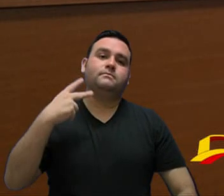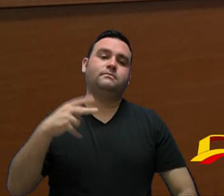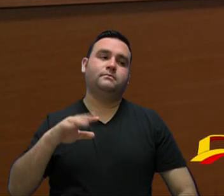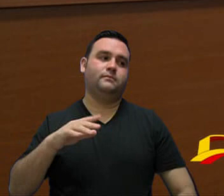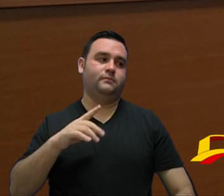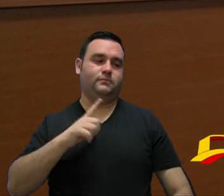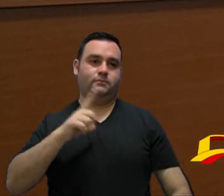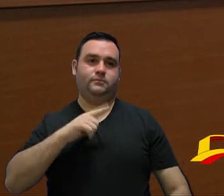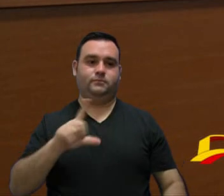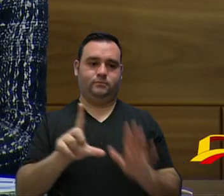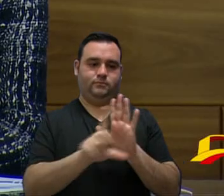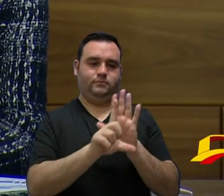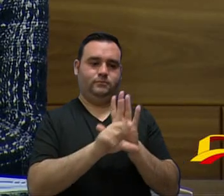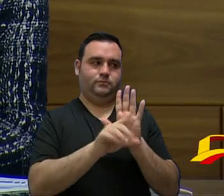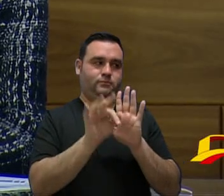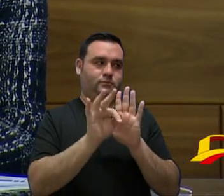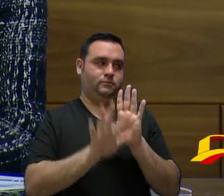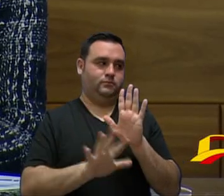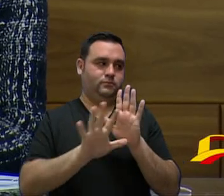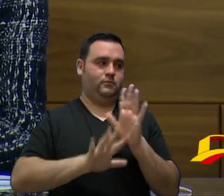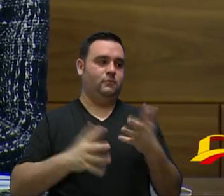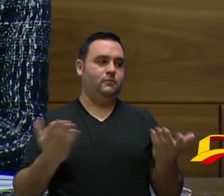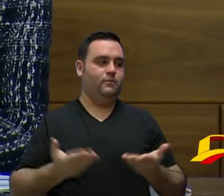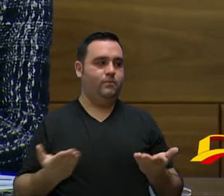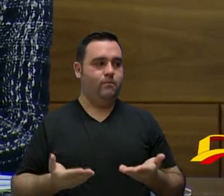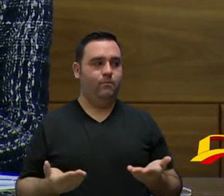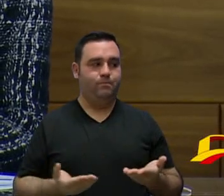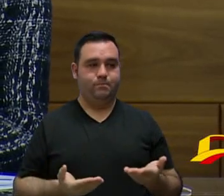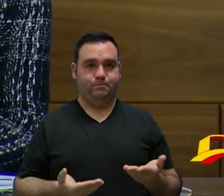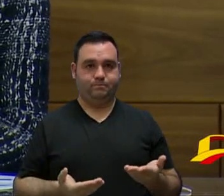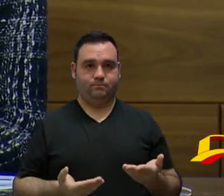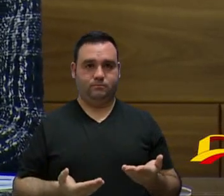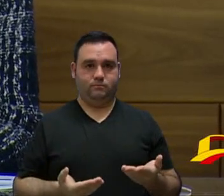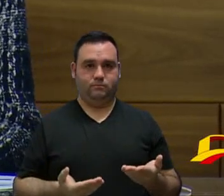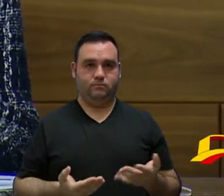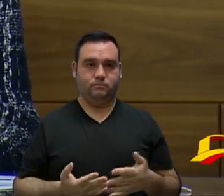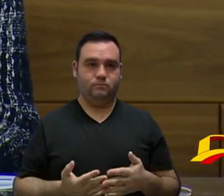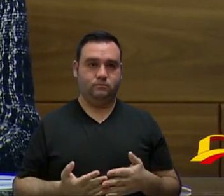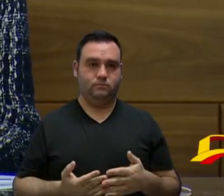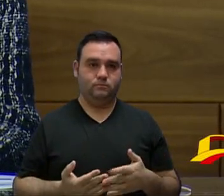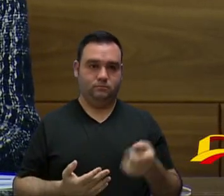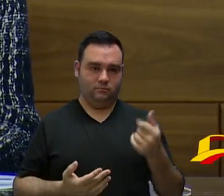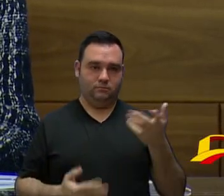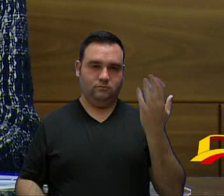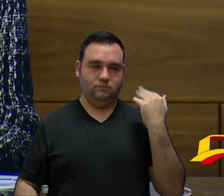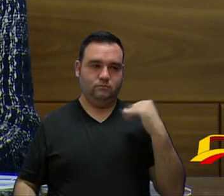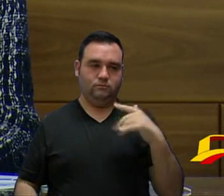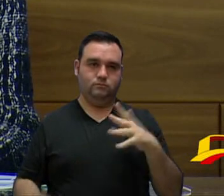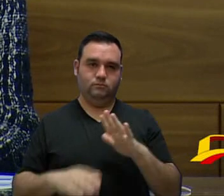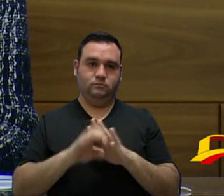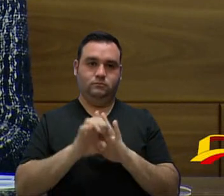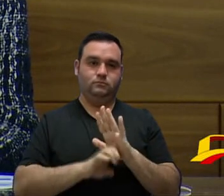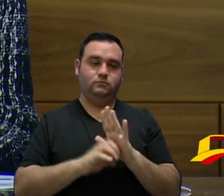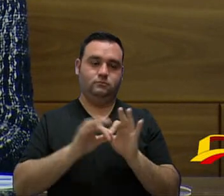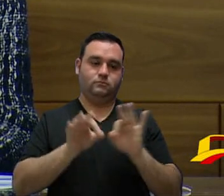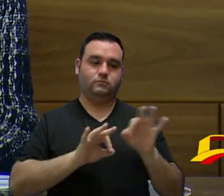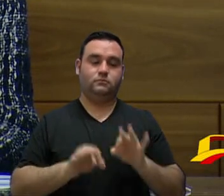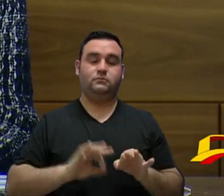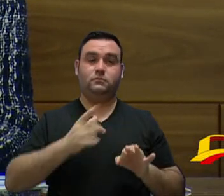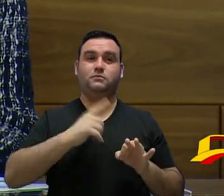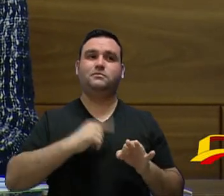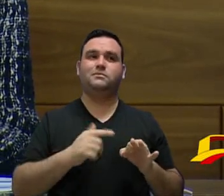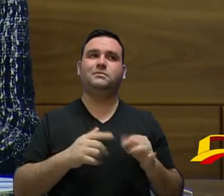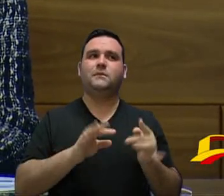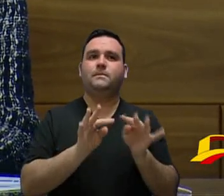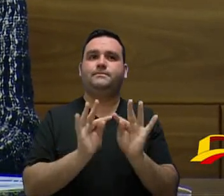com base na legislação federal agora e é recentemente editada há